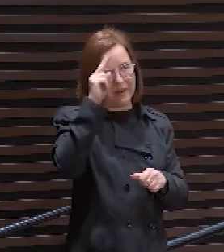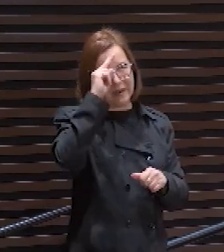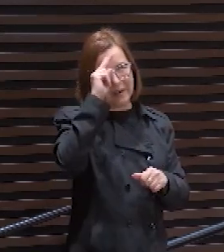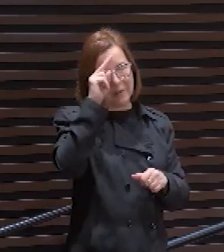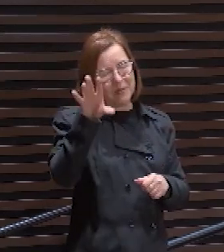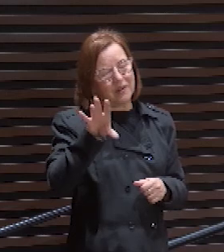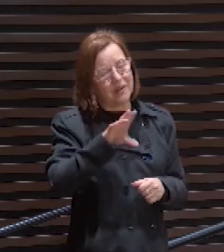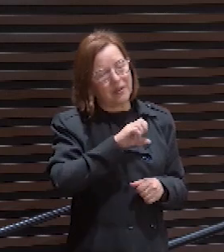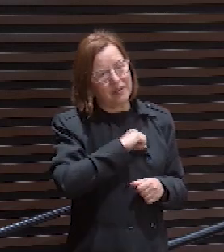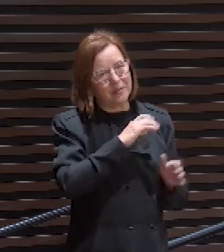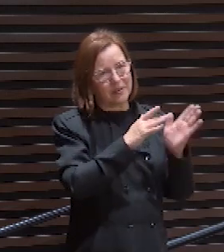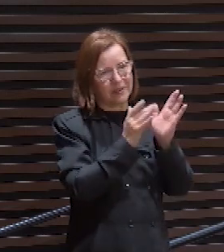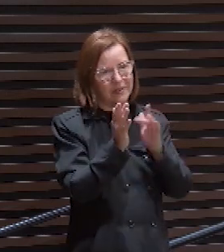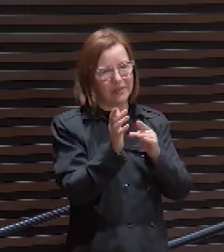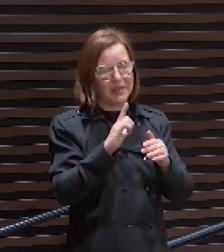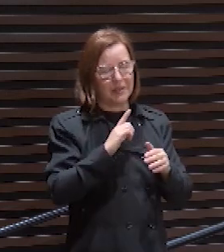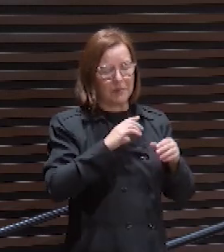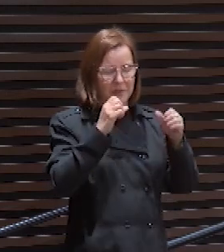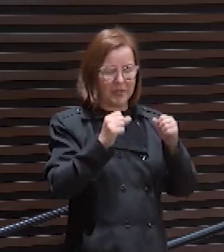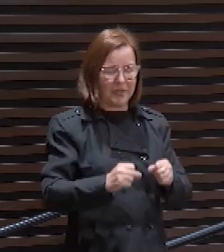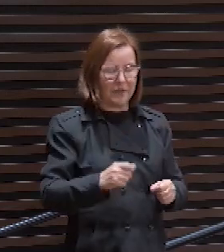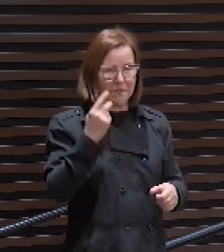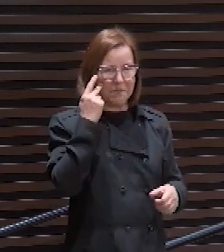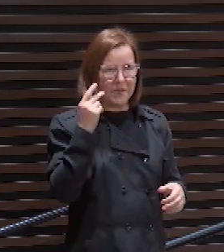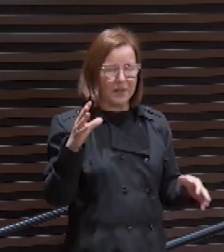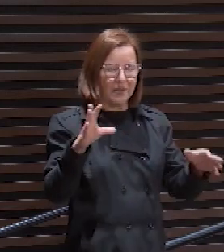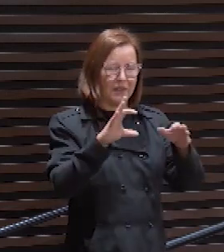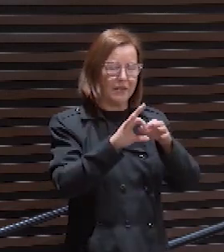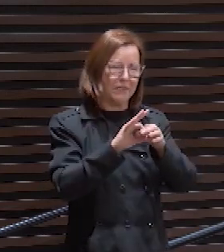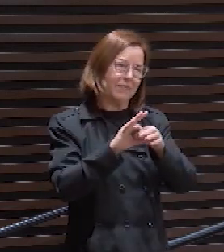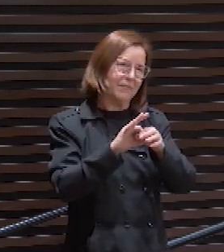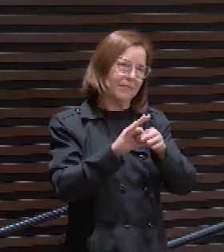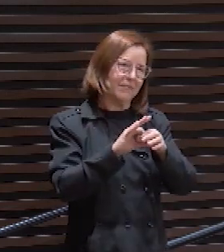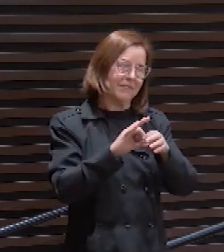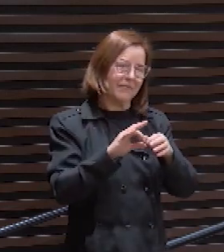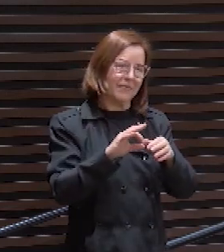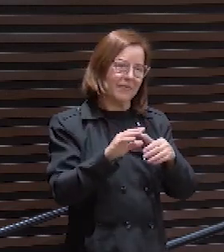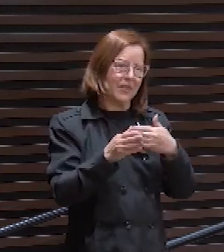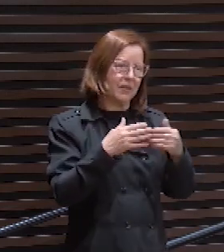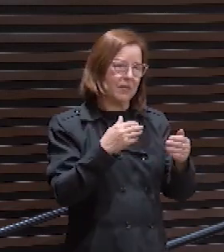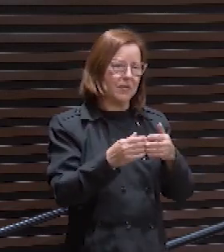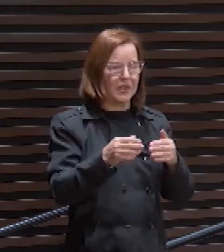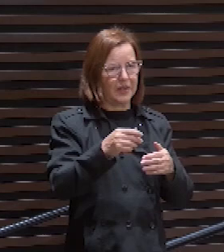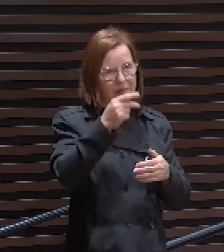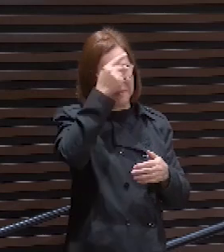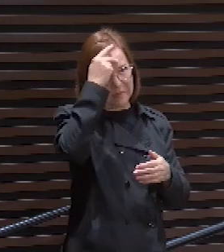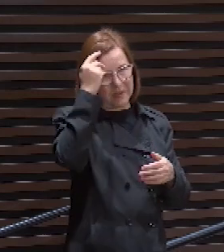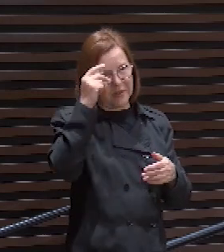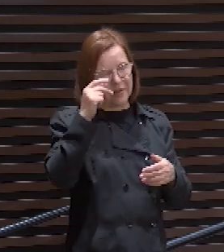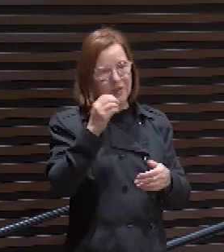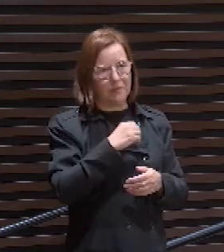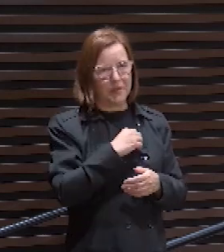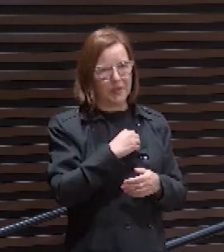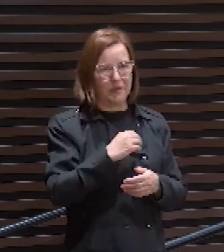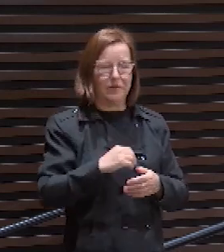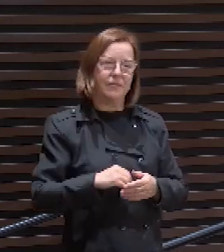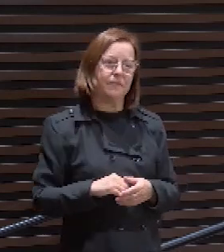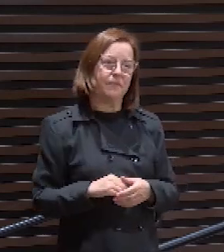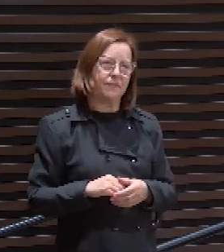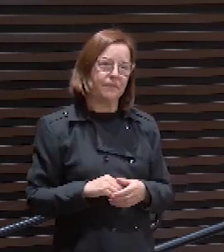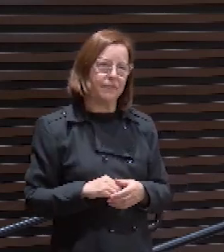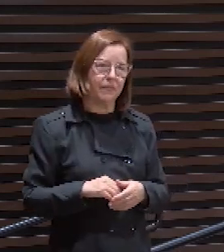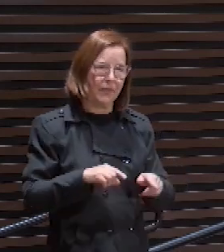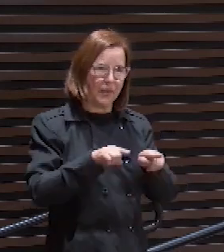Jesus tem poder para poder restaurar qualquer pecador, inclusive a mim na minha infidelidade.